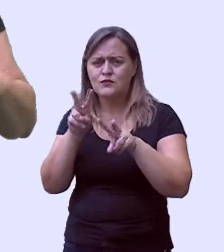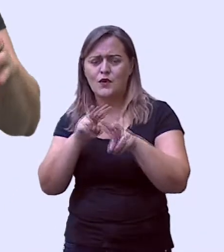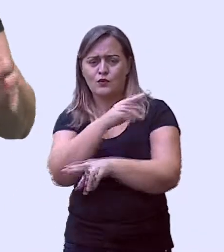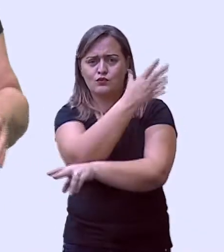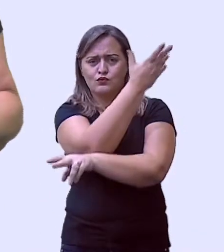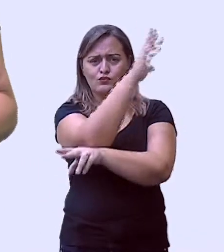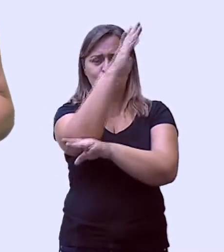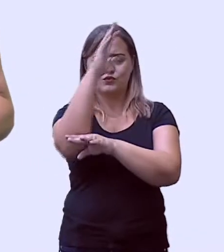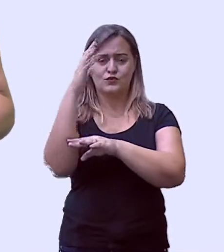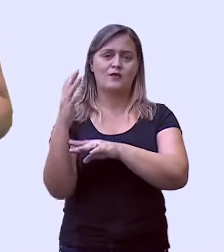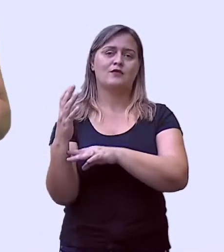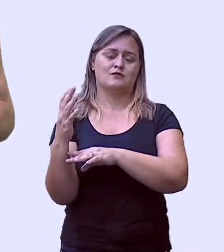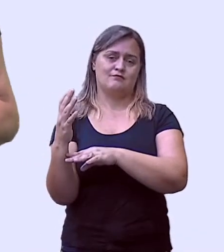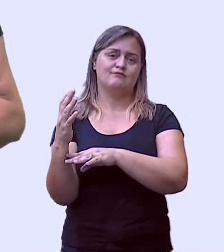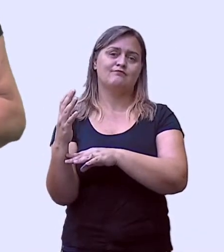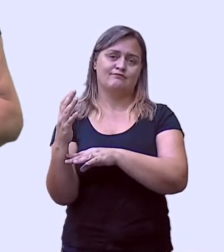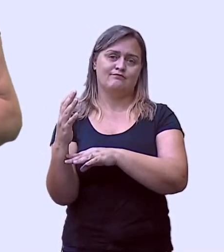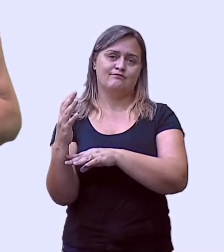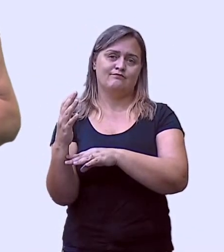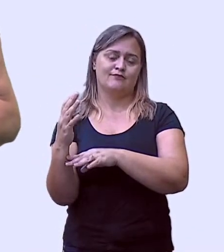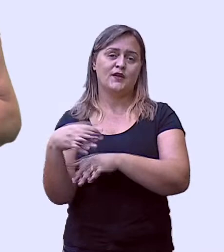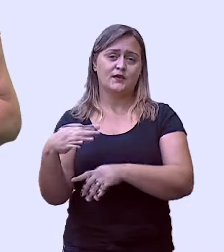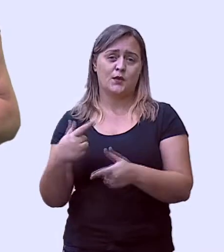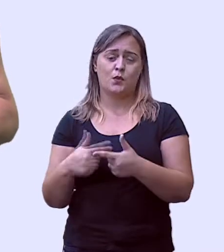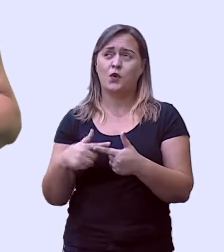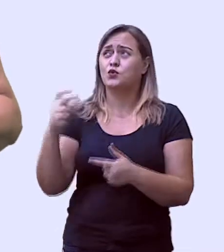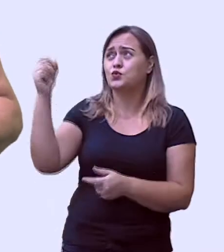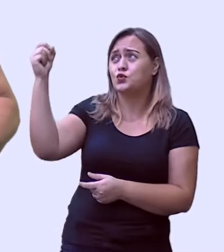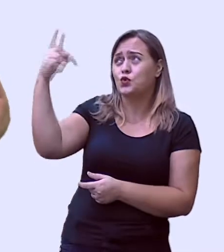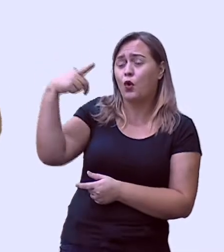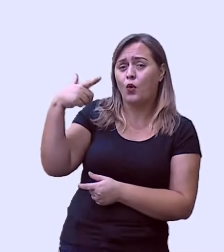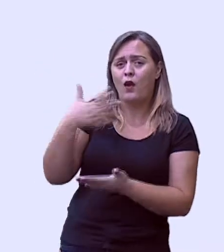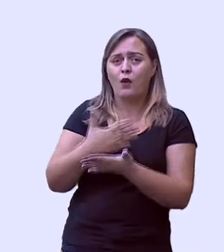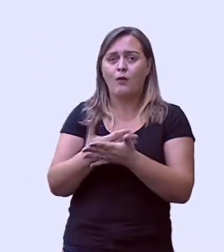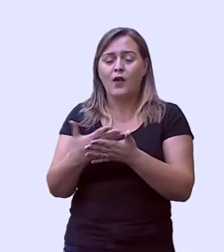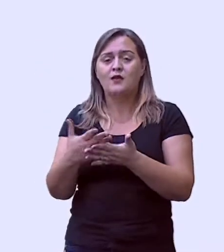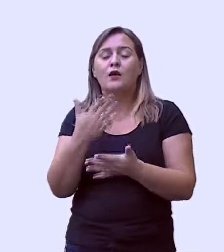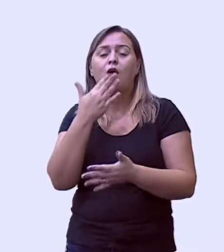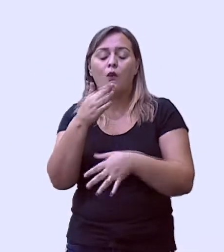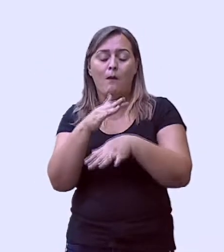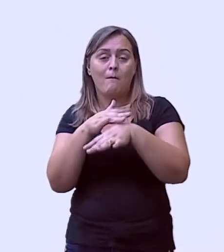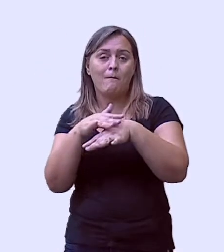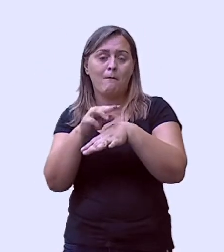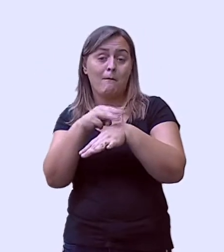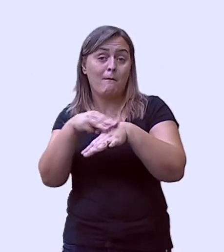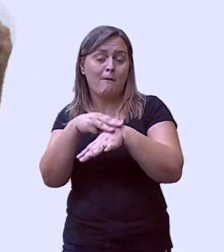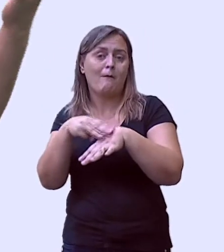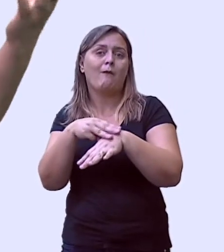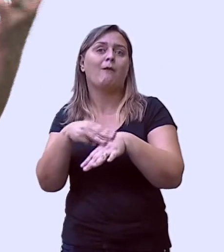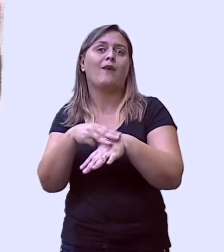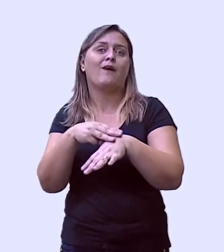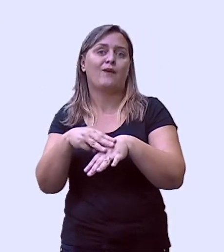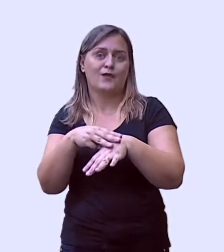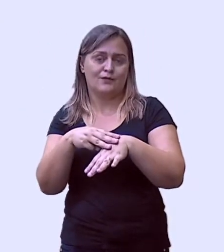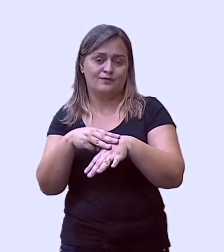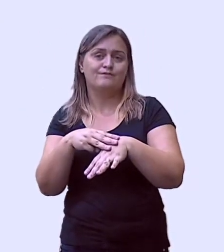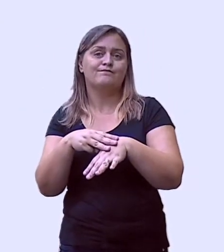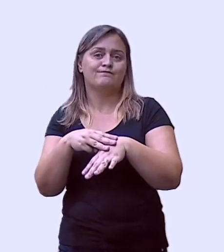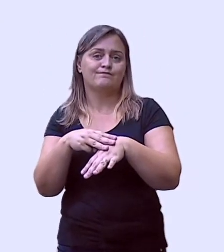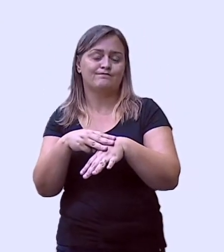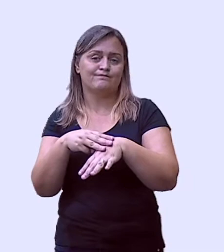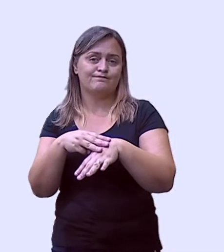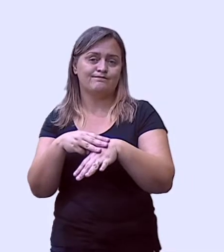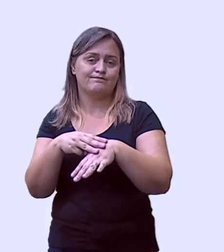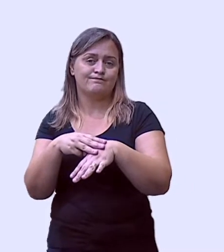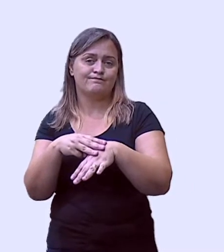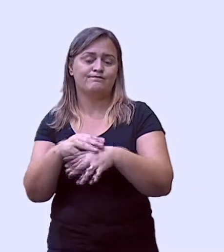ocasionar forte incidência do sol. E aí, falando do sol, vai trazer